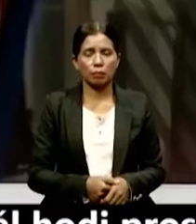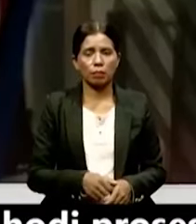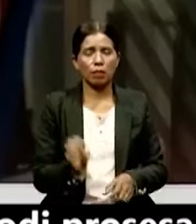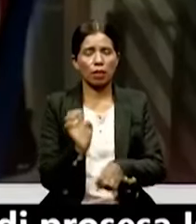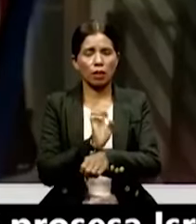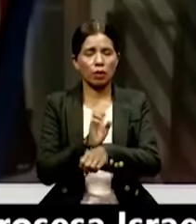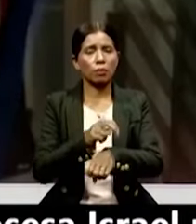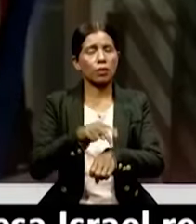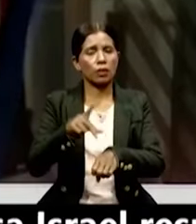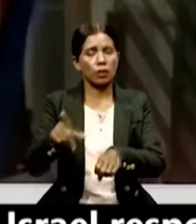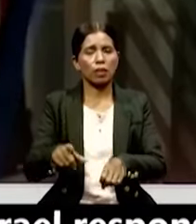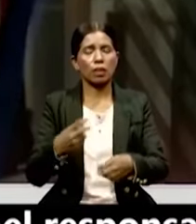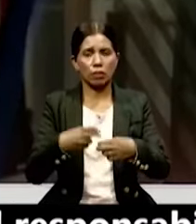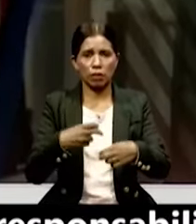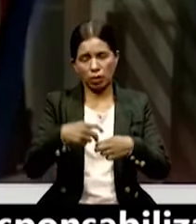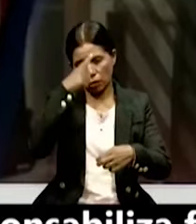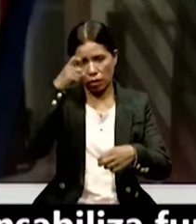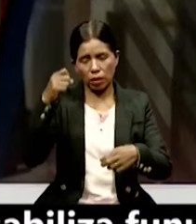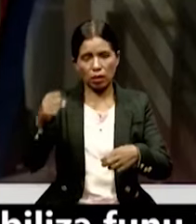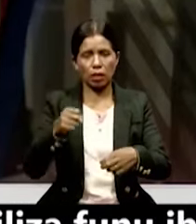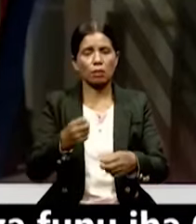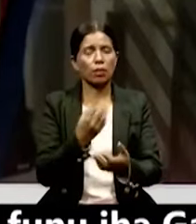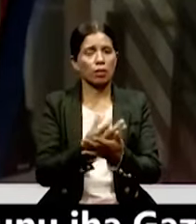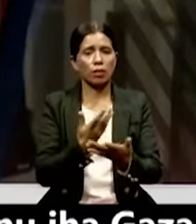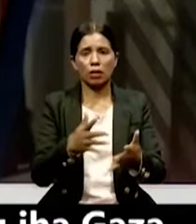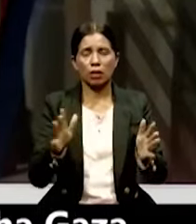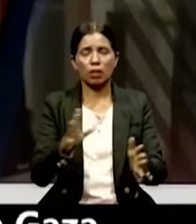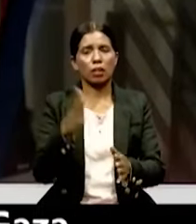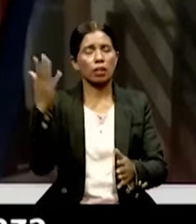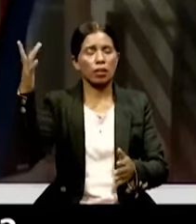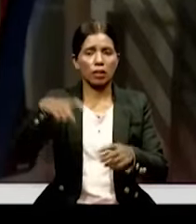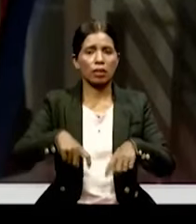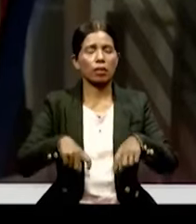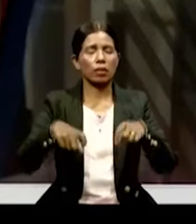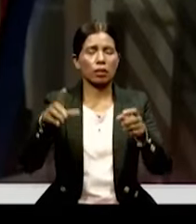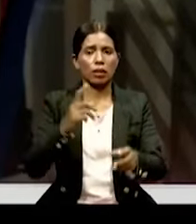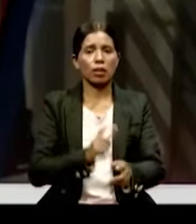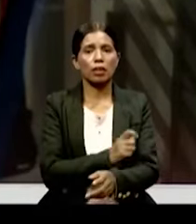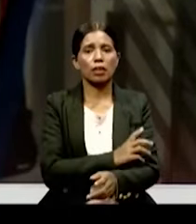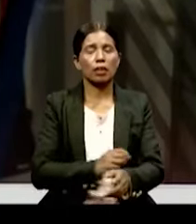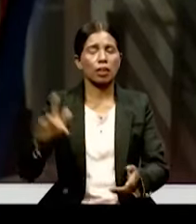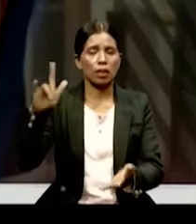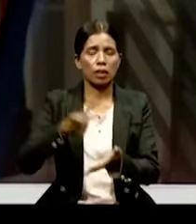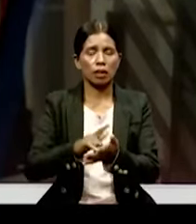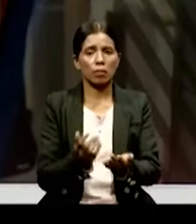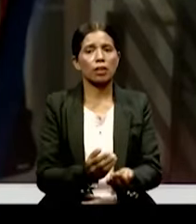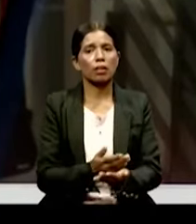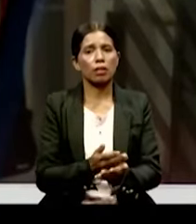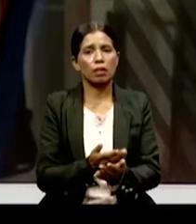Economia Nacional e a ameaça tamba preço de descarregamento contentor a Porto Tibar sai.